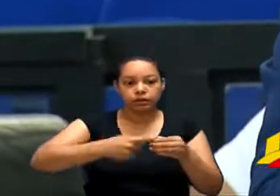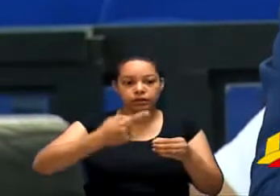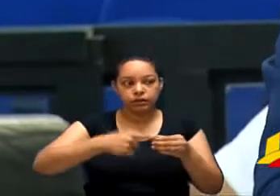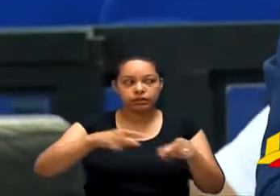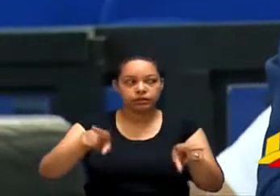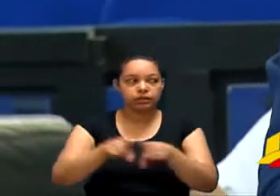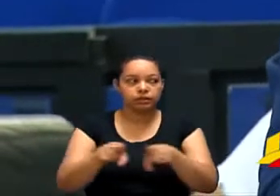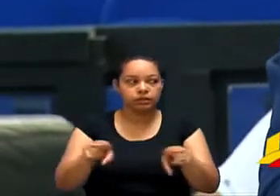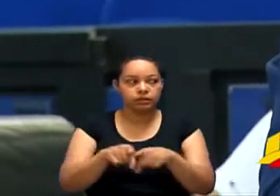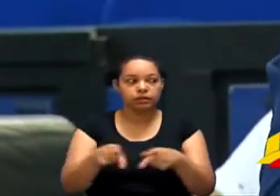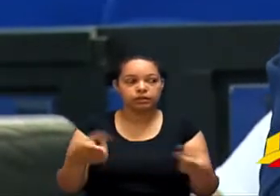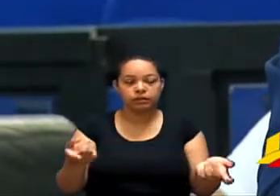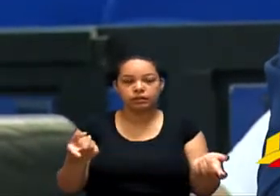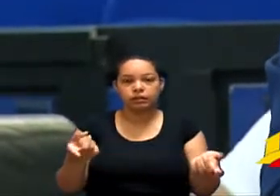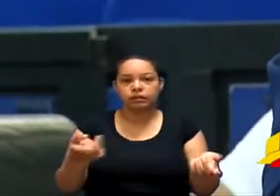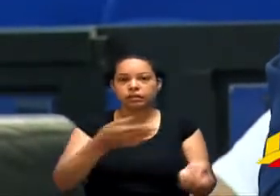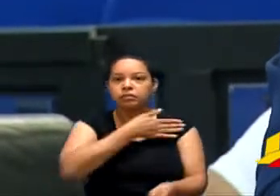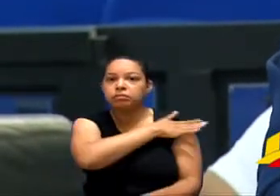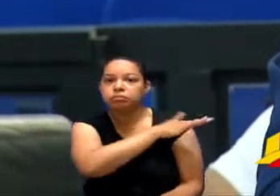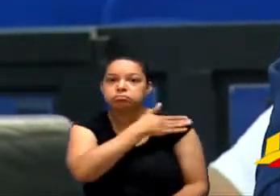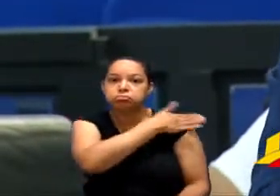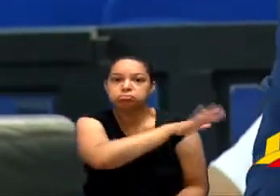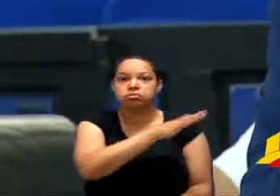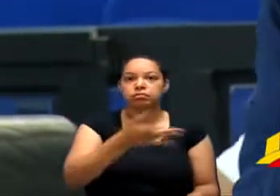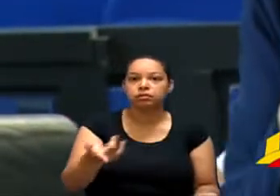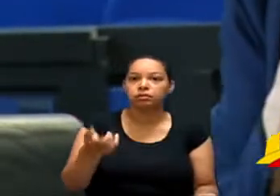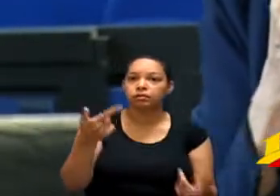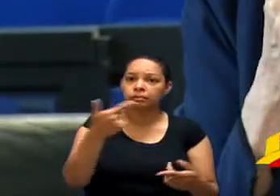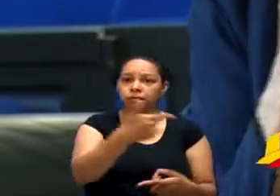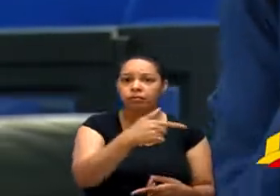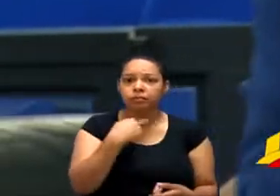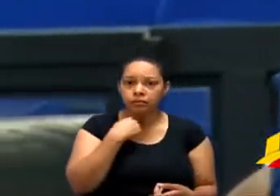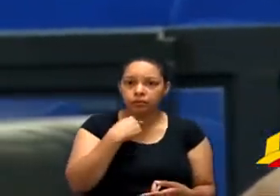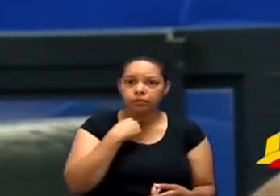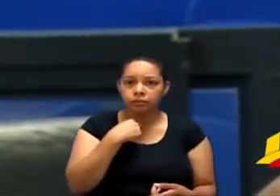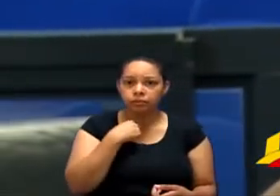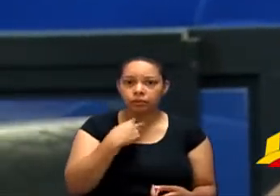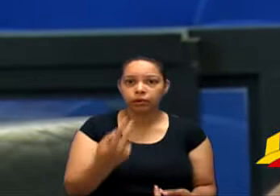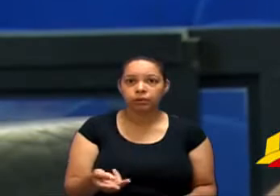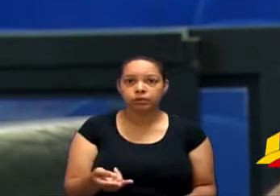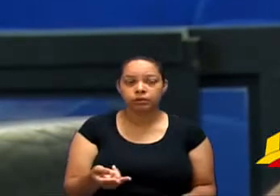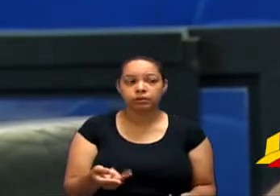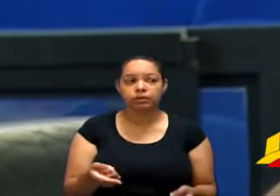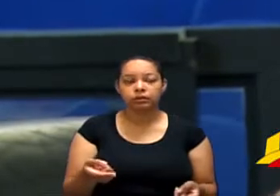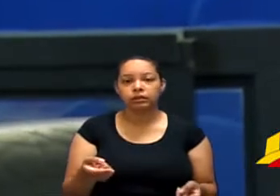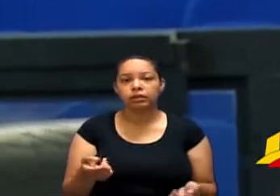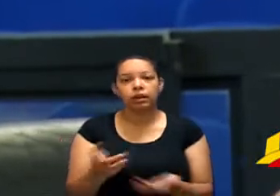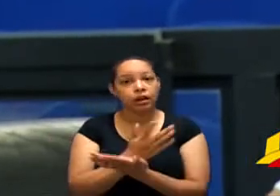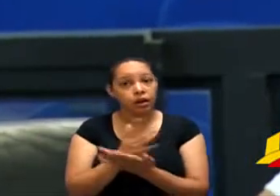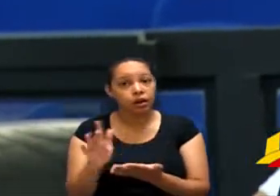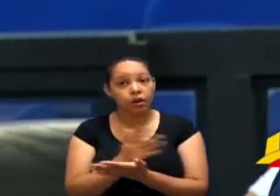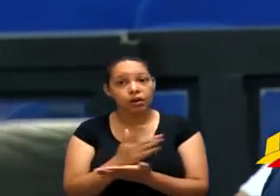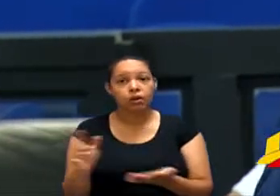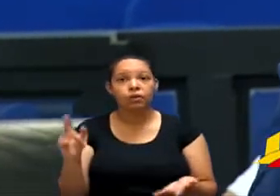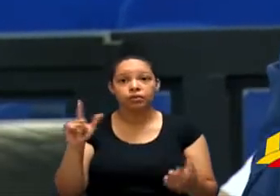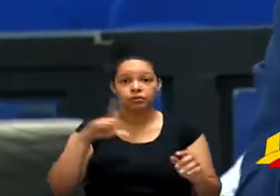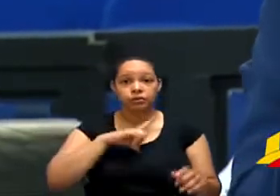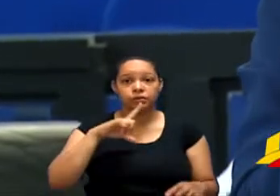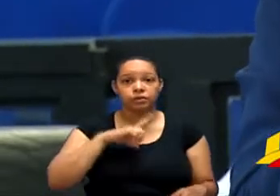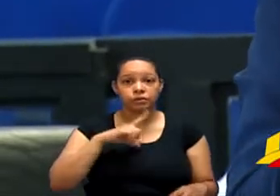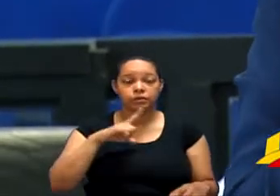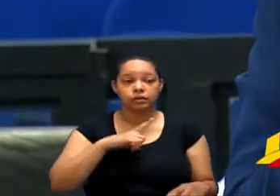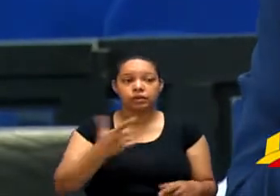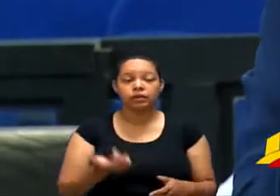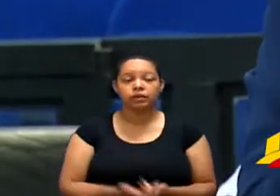de não discriminação de nenhuma forma em determinados ambientes na cidade e tem alguns que a gente não pode eles lá sobre eles